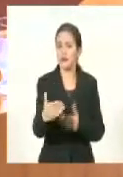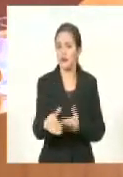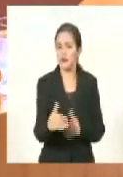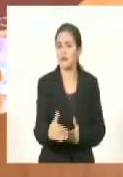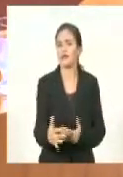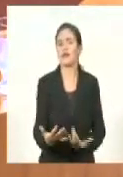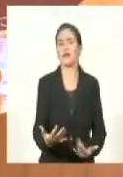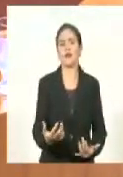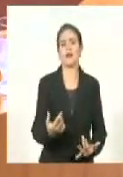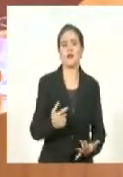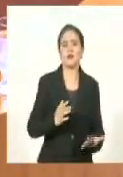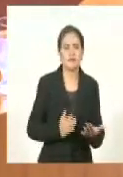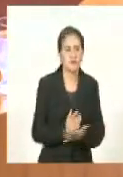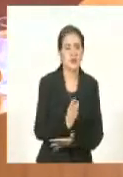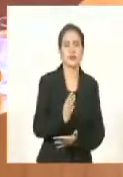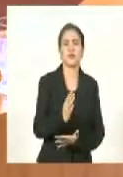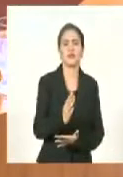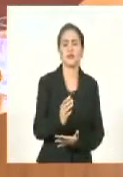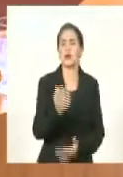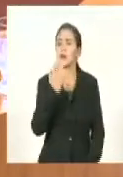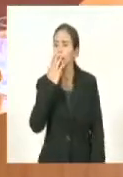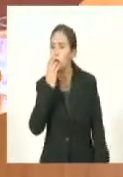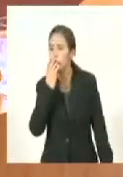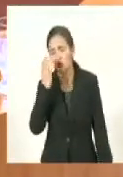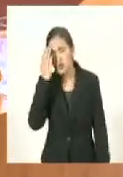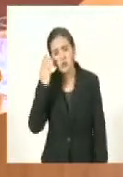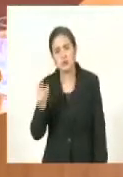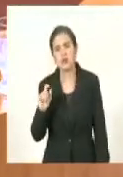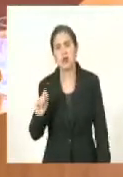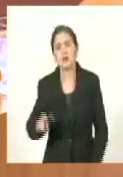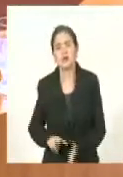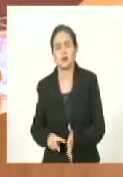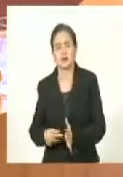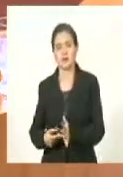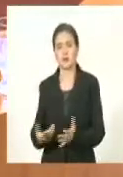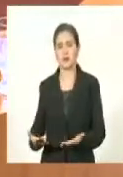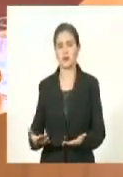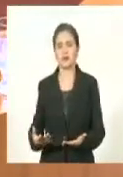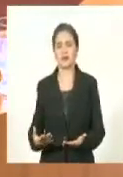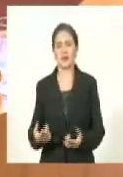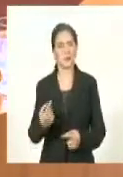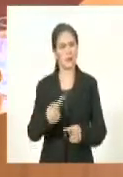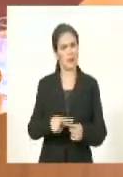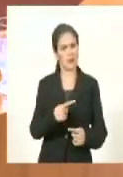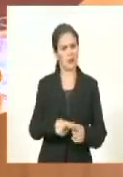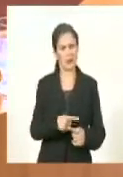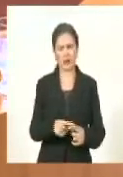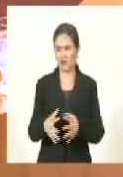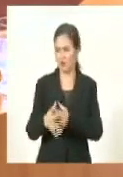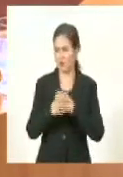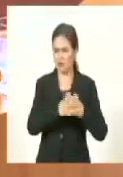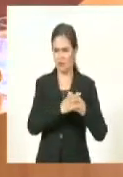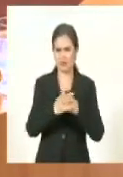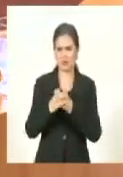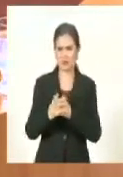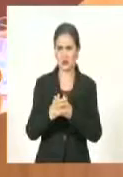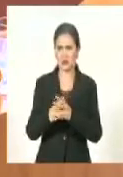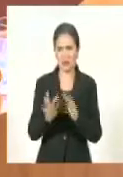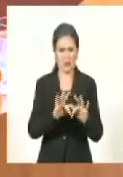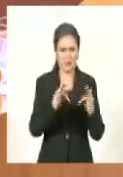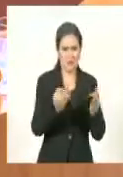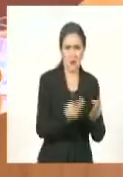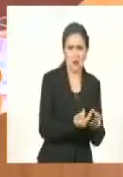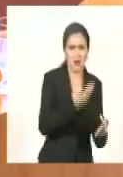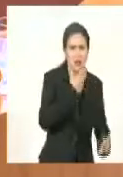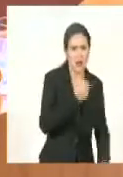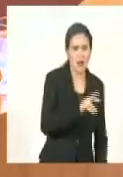isso. O que que Sarney tem a ver com a contratação da família do irmão do governador?